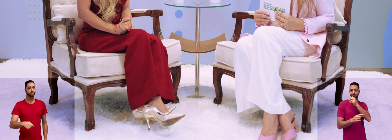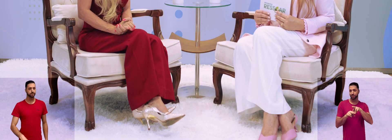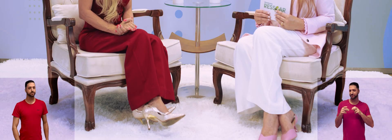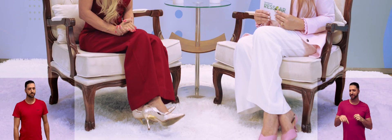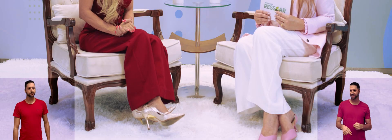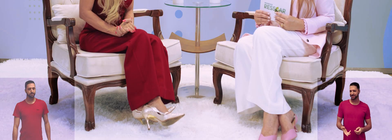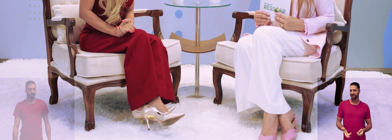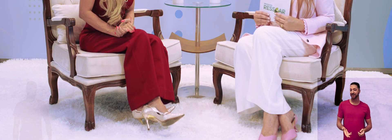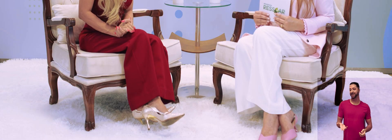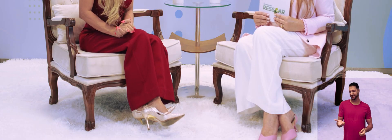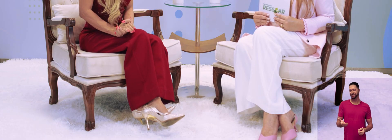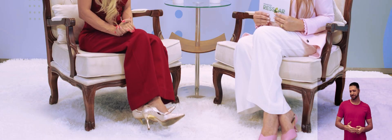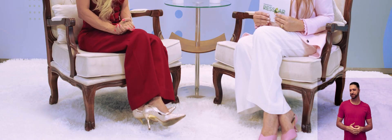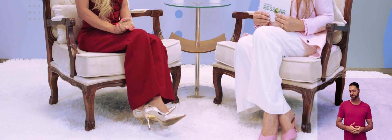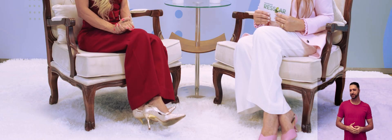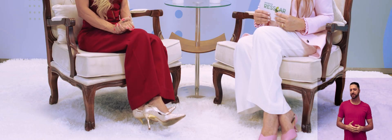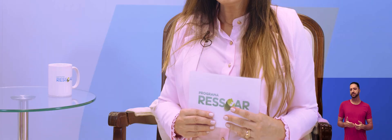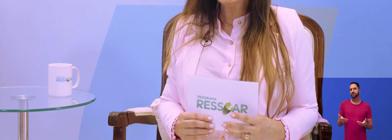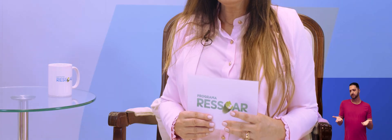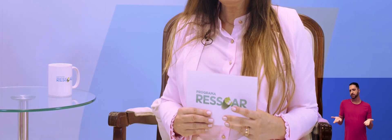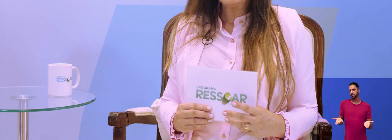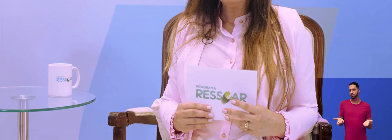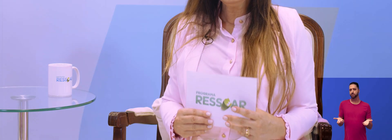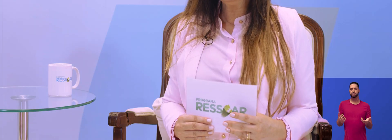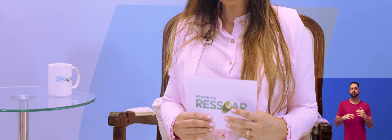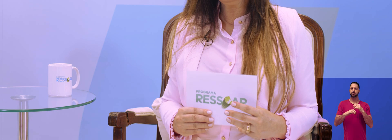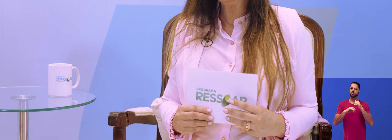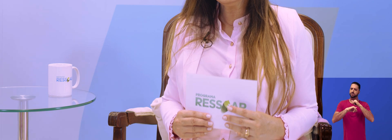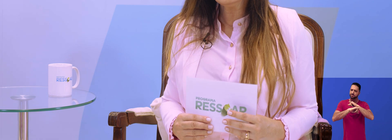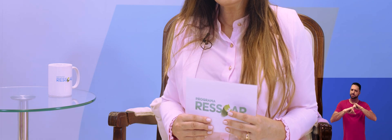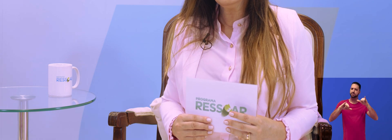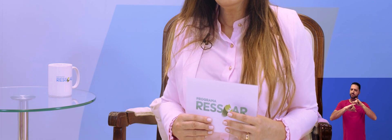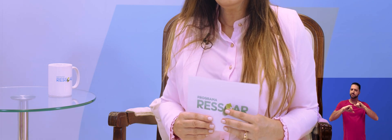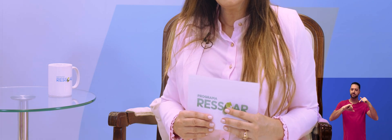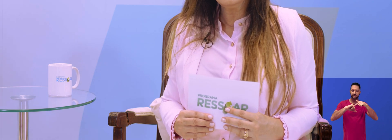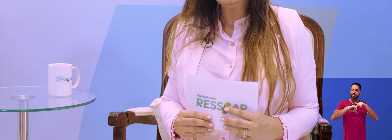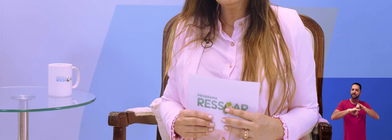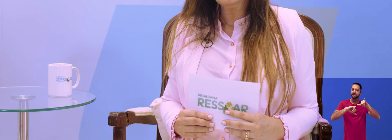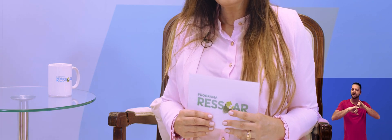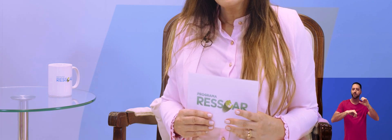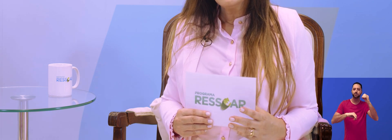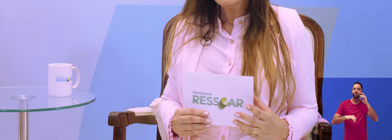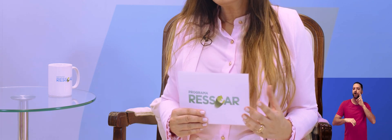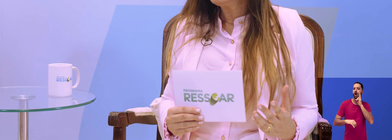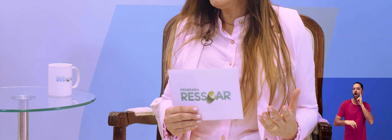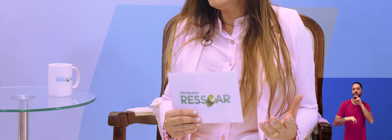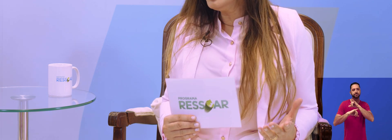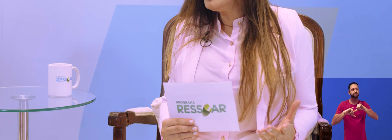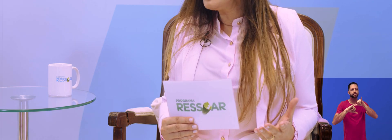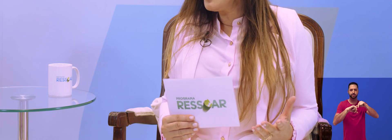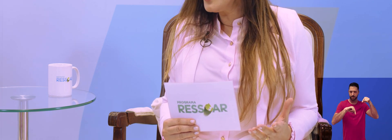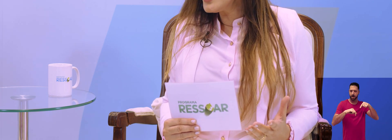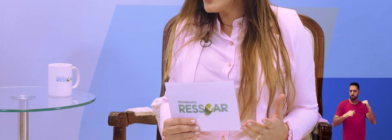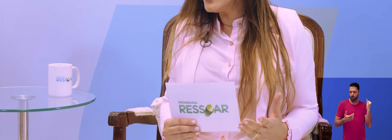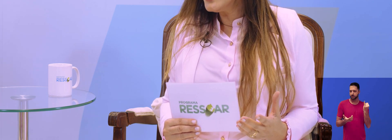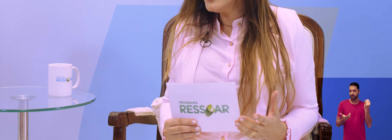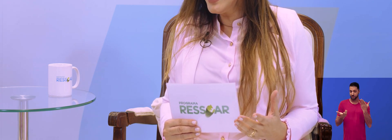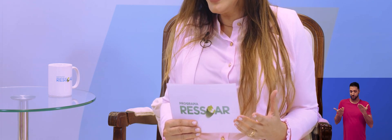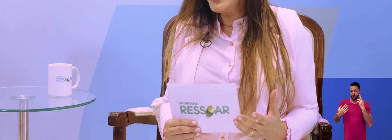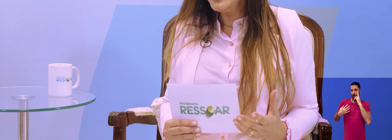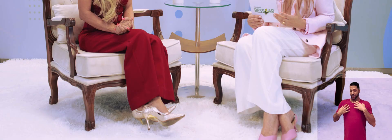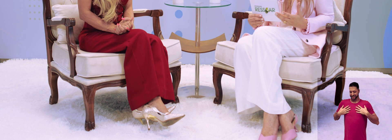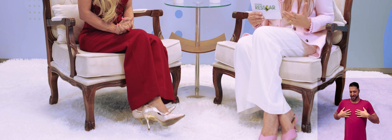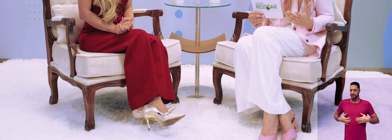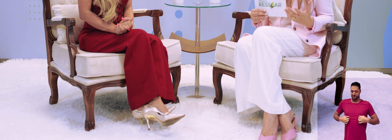doutora? E por isso que você está aqui hoje, sim, né? A gente queria falar muito da importância do movimento Outubro Rosa,